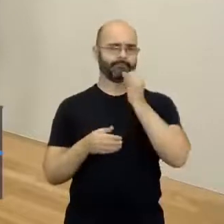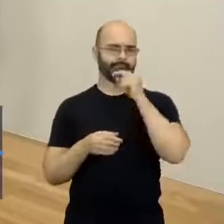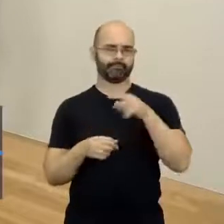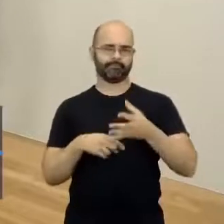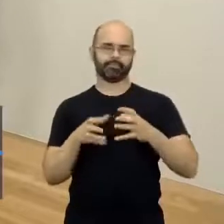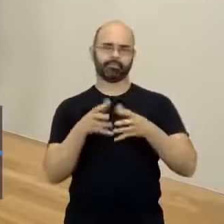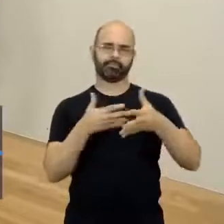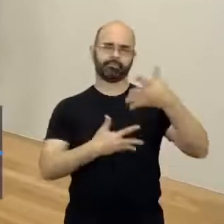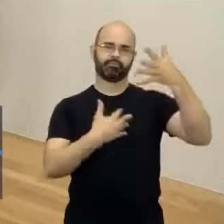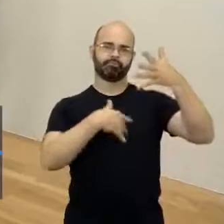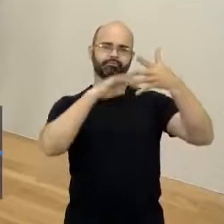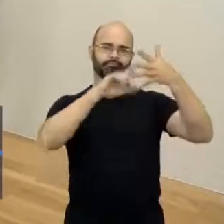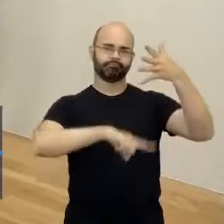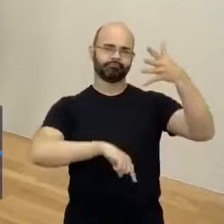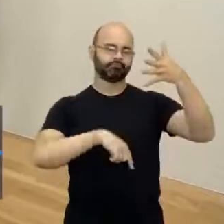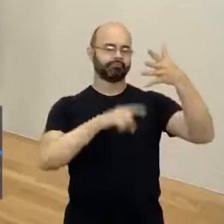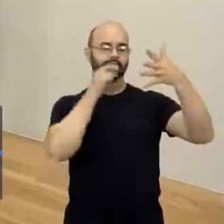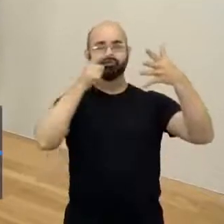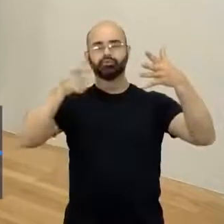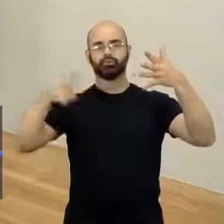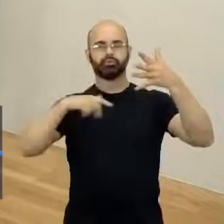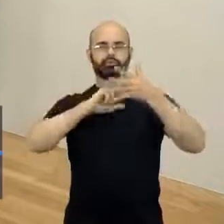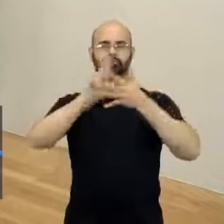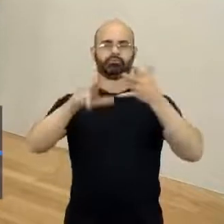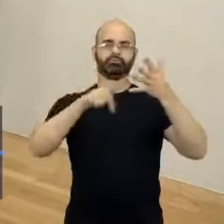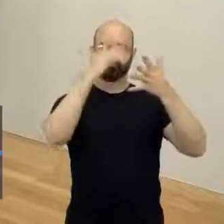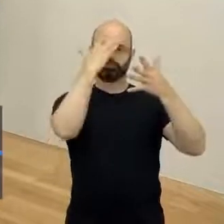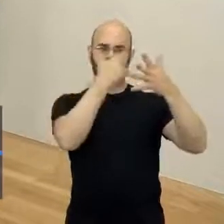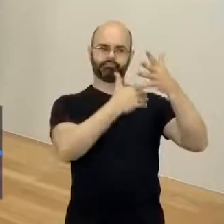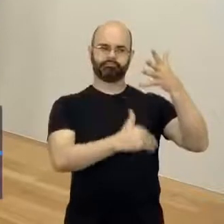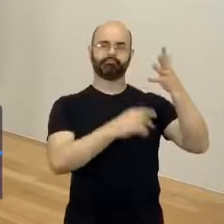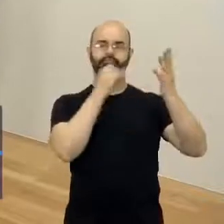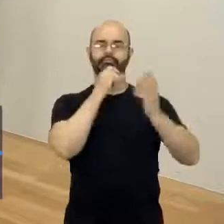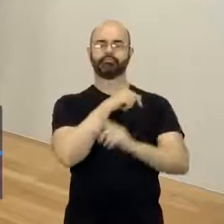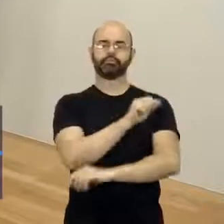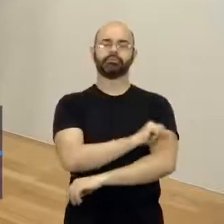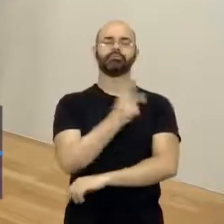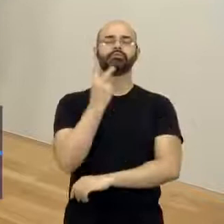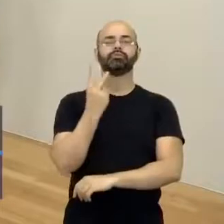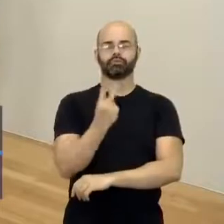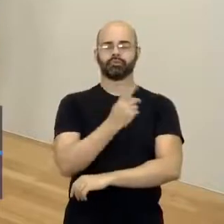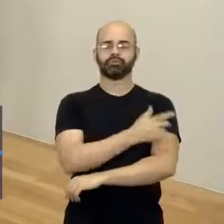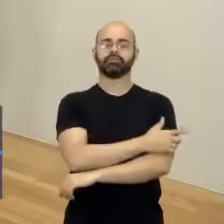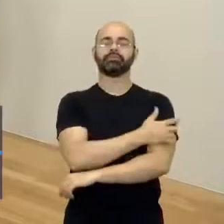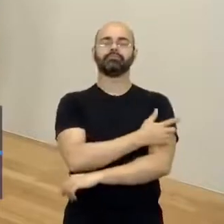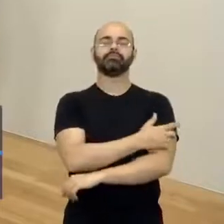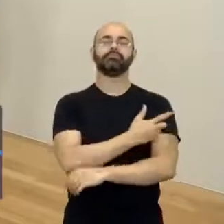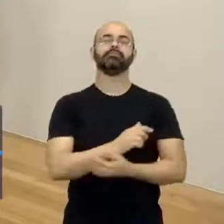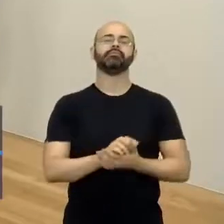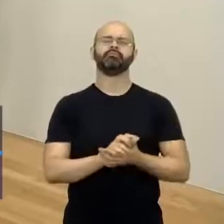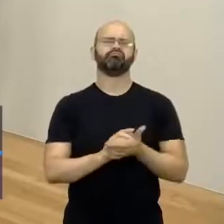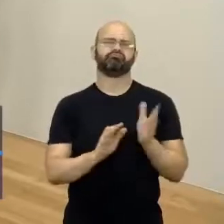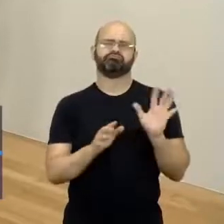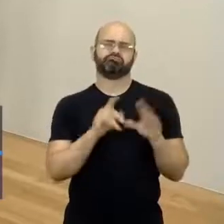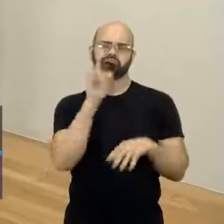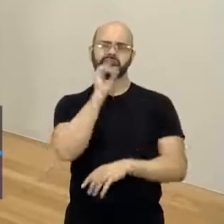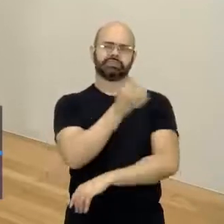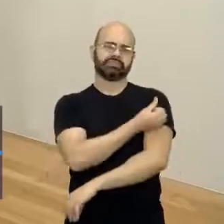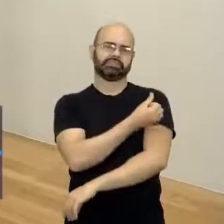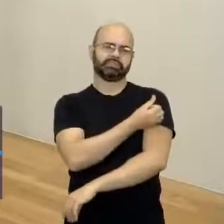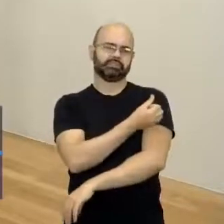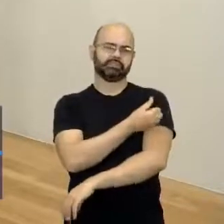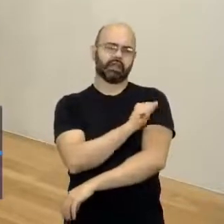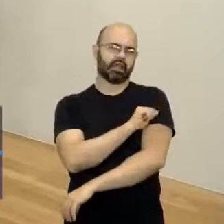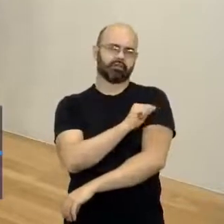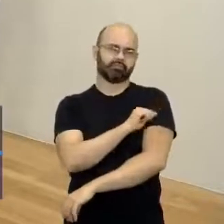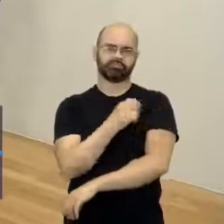chat me disse os lugares. Dois alunos na porta da sala de aula, dois alunos do sexto ano